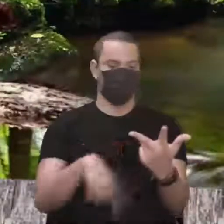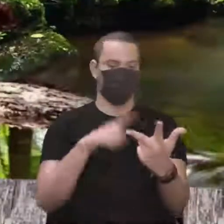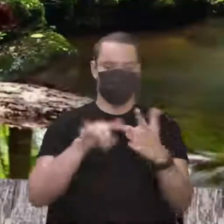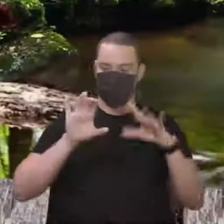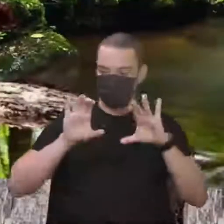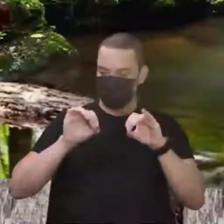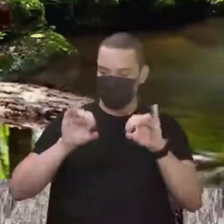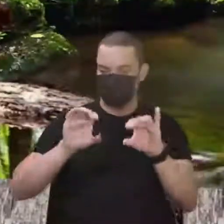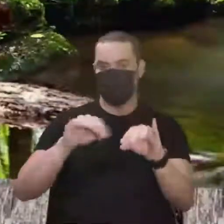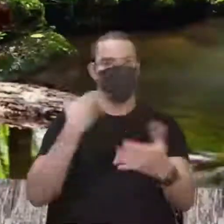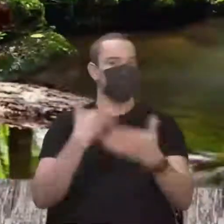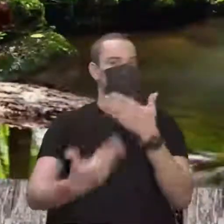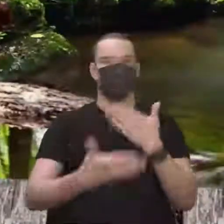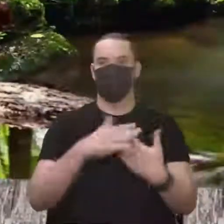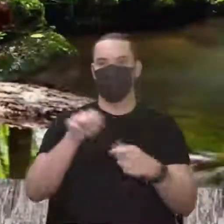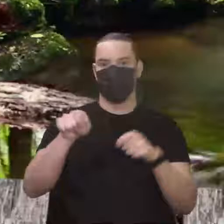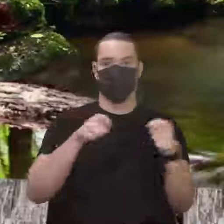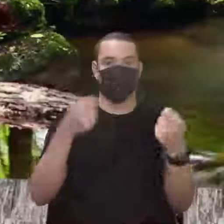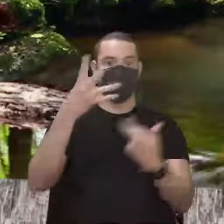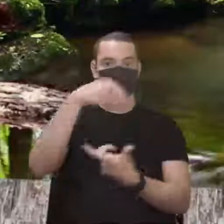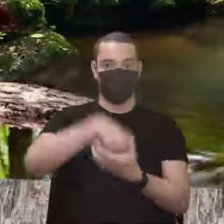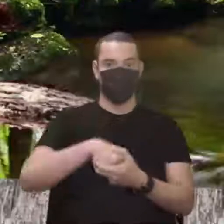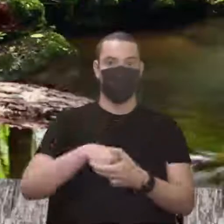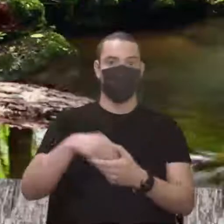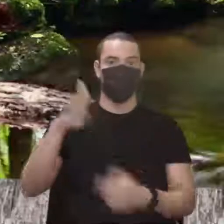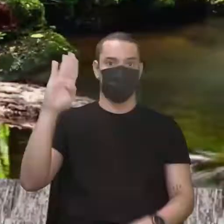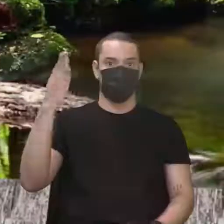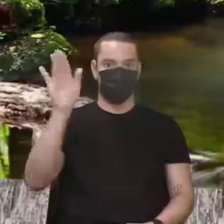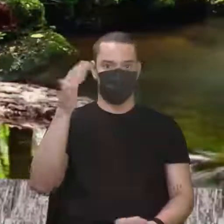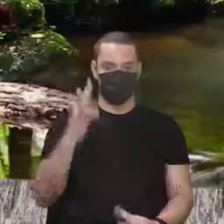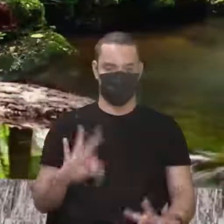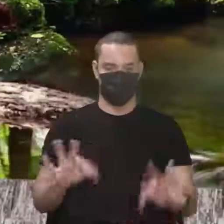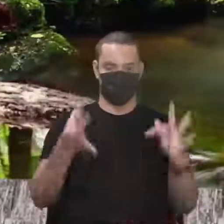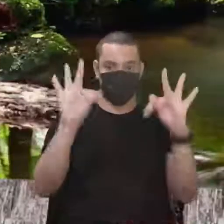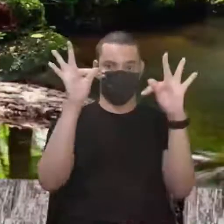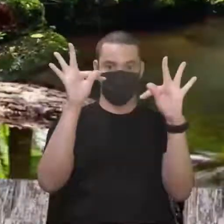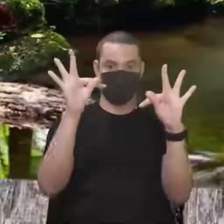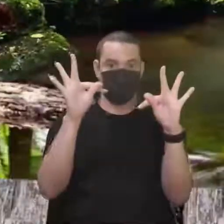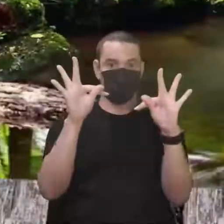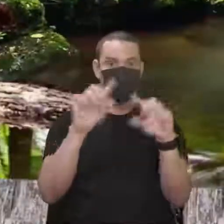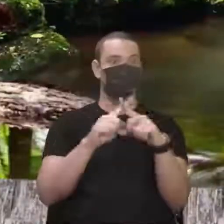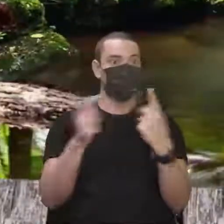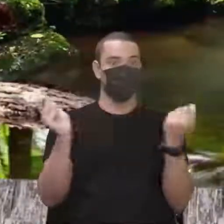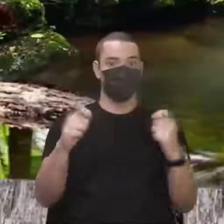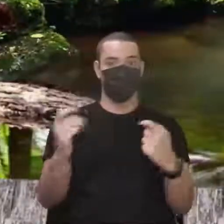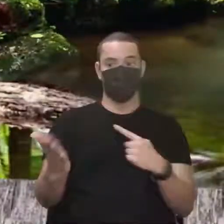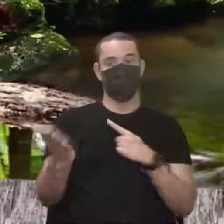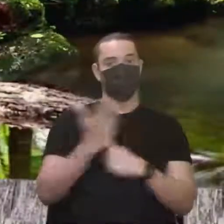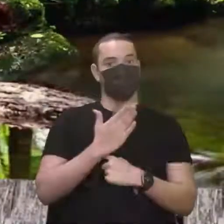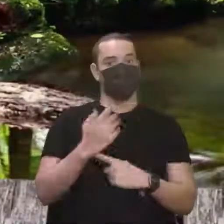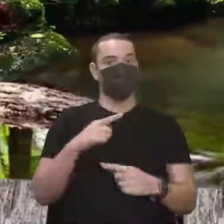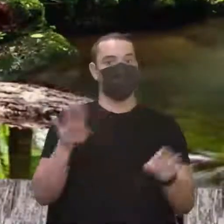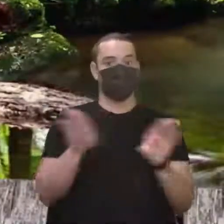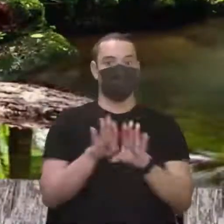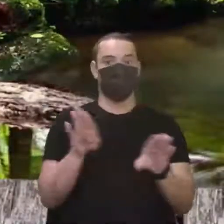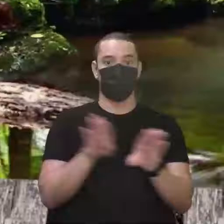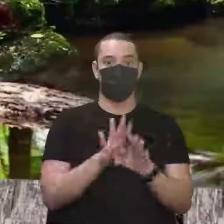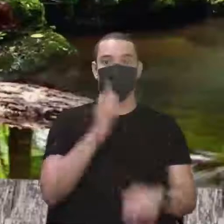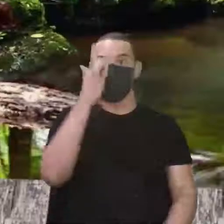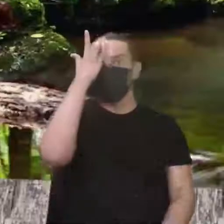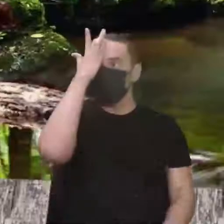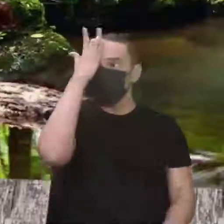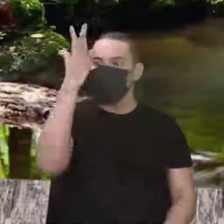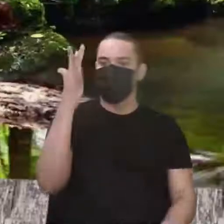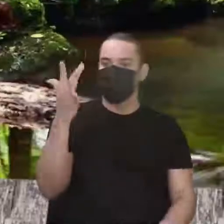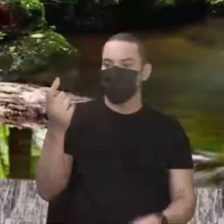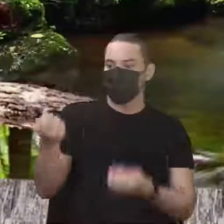Eu posso manipular qualquer organismo dentro da biotecnologia, tá? Desde que eles me sejam úteis e que sejam fáceis de manipular